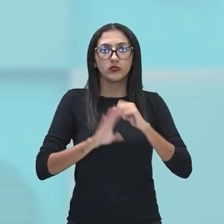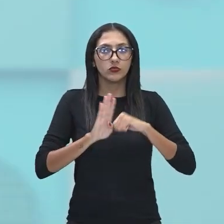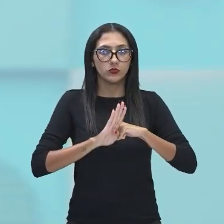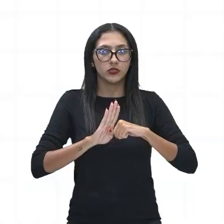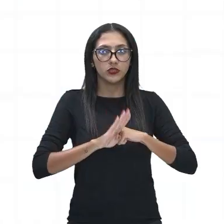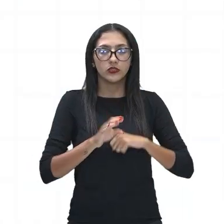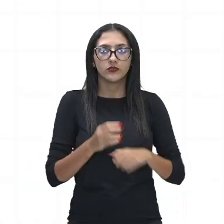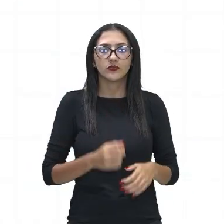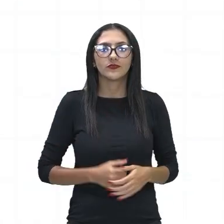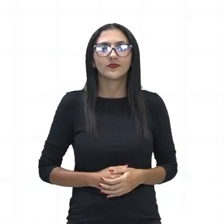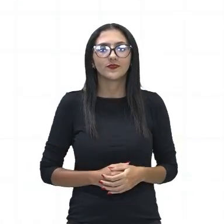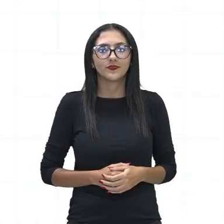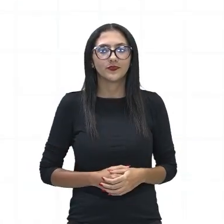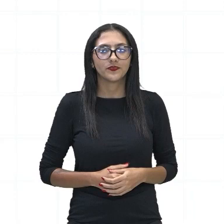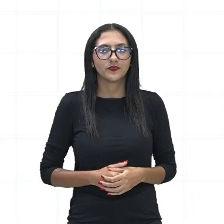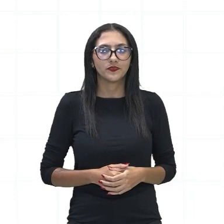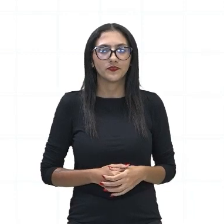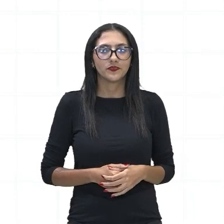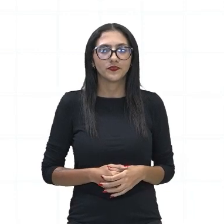Então, acompanhe.